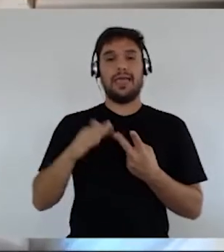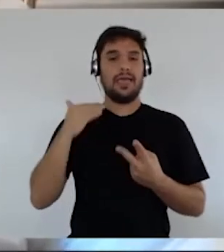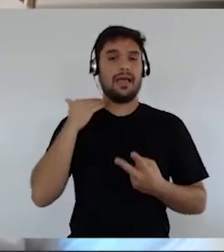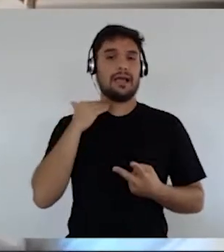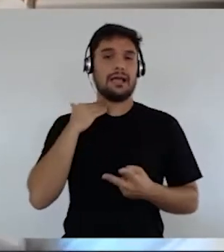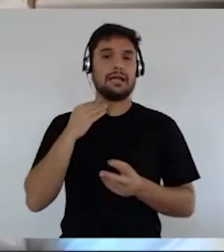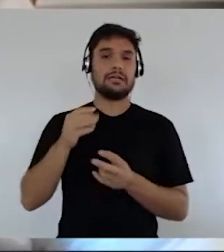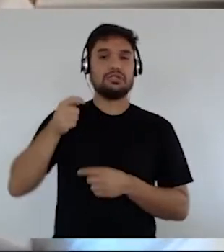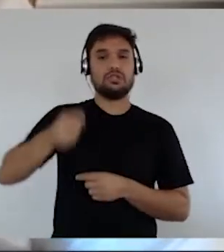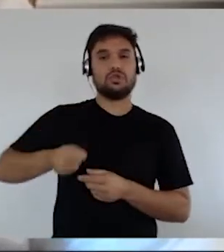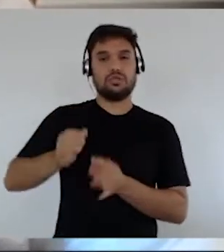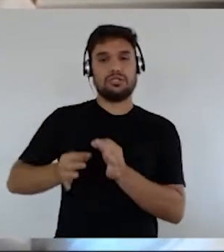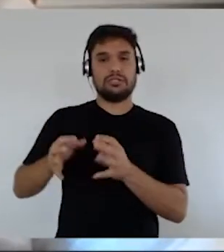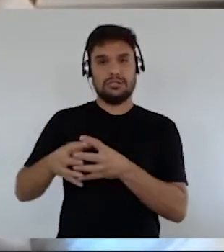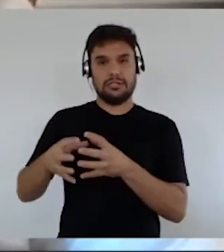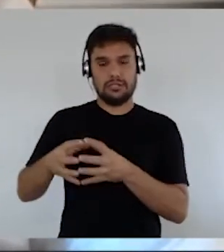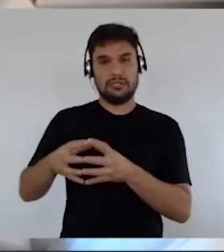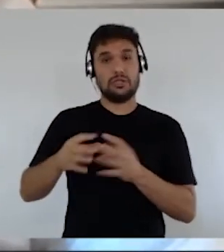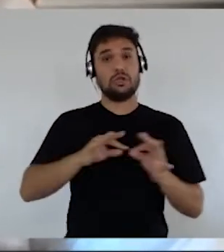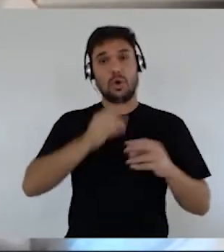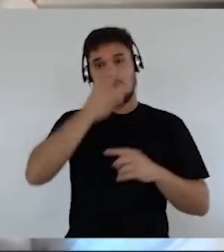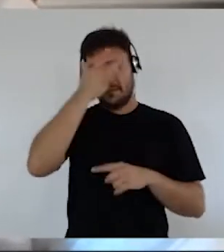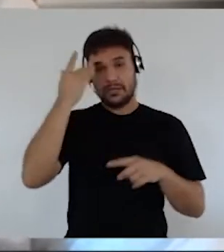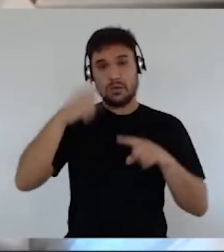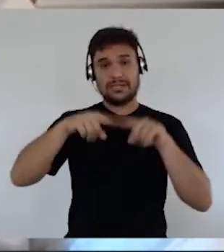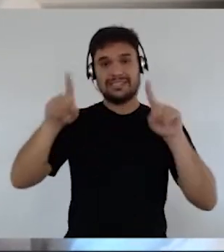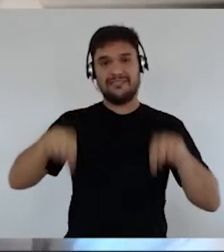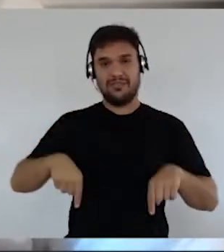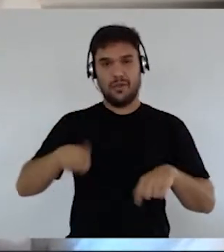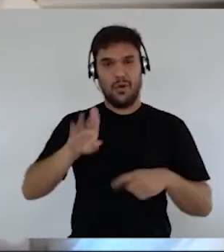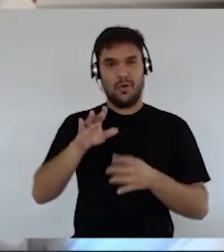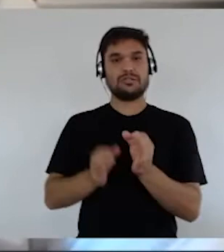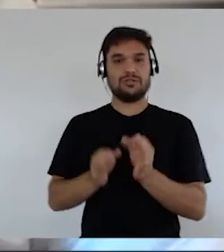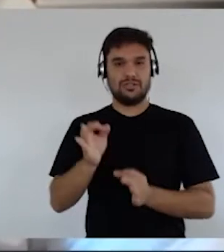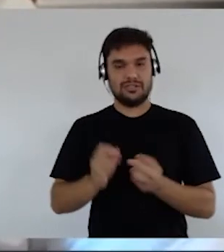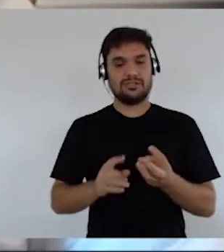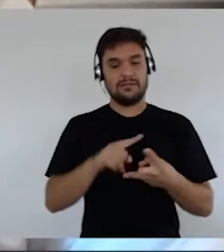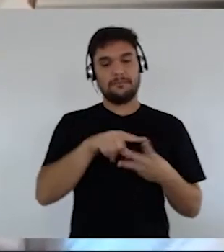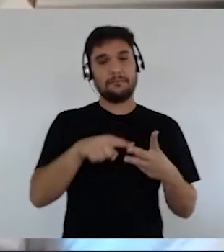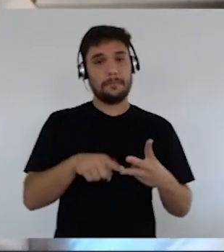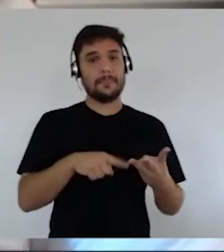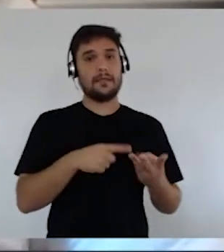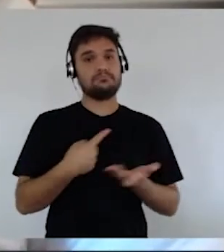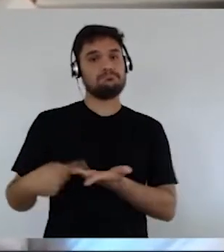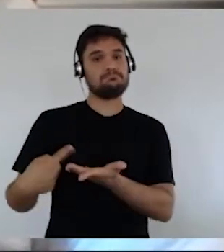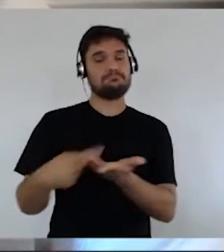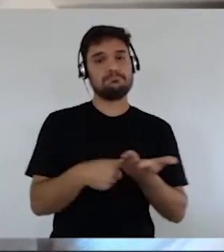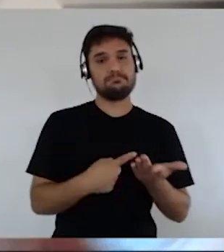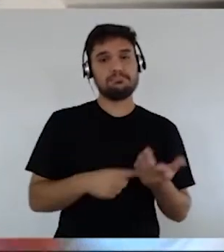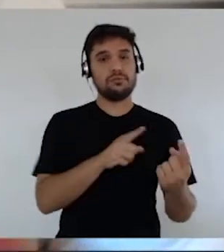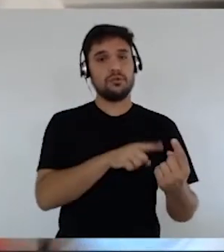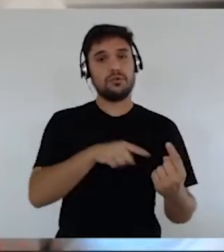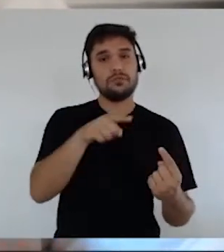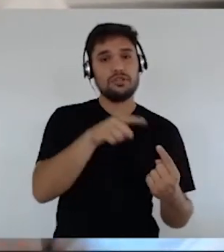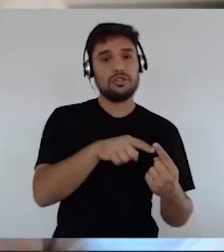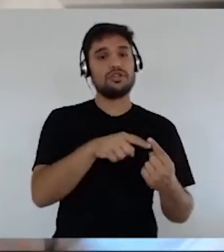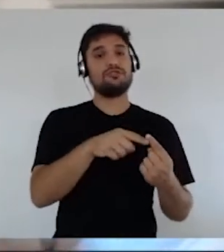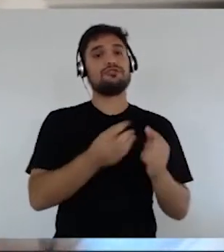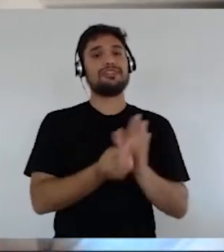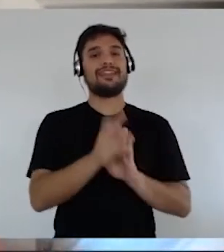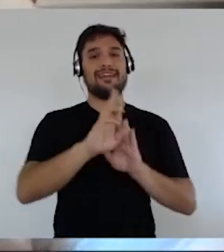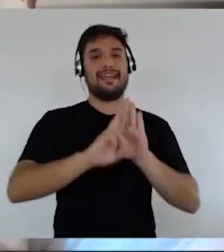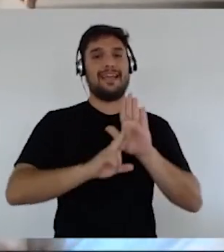magistratura e todos os servidores da justiça. Eu acho que tem que haver uma negociação coletiva no sentido de